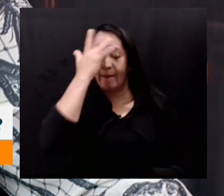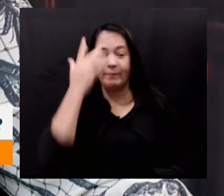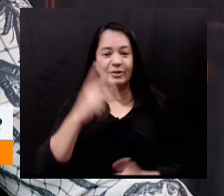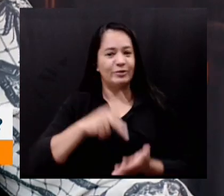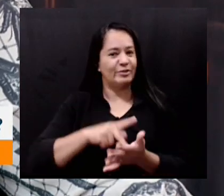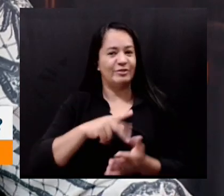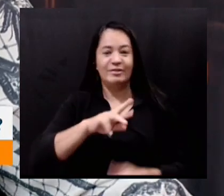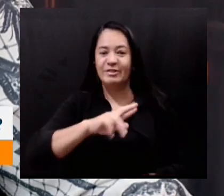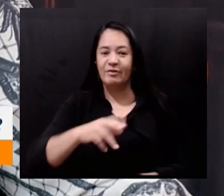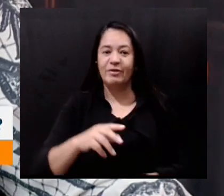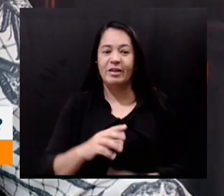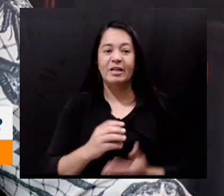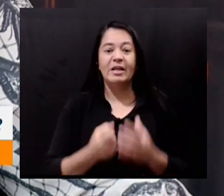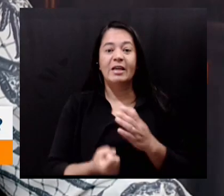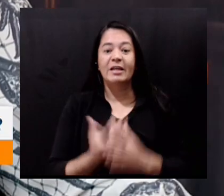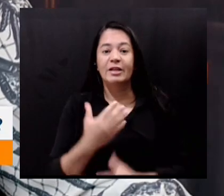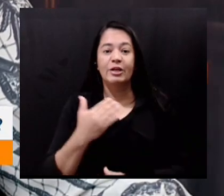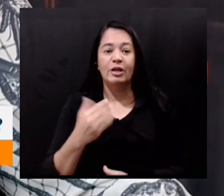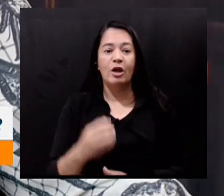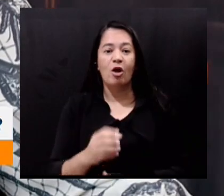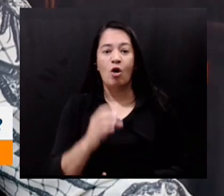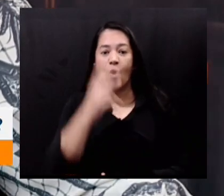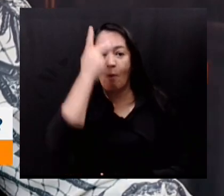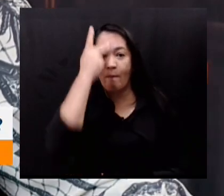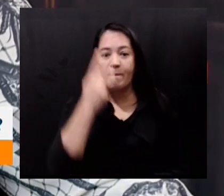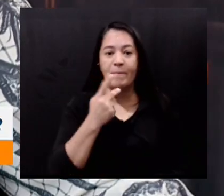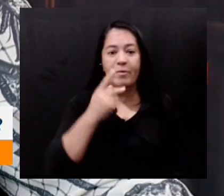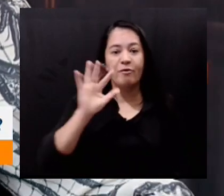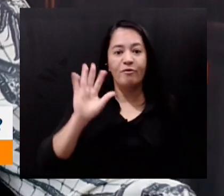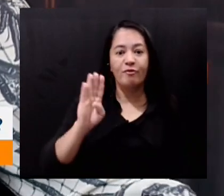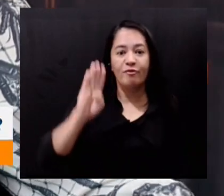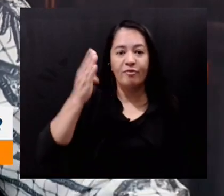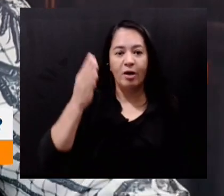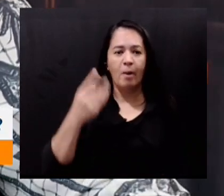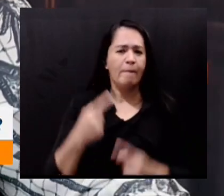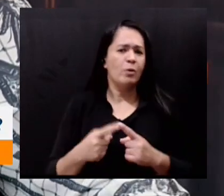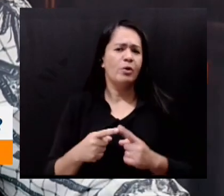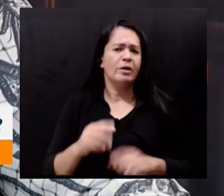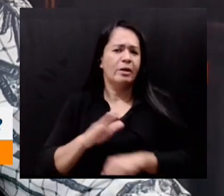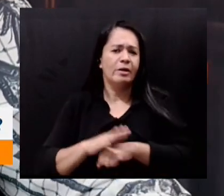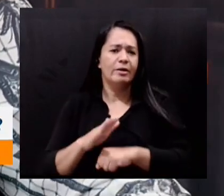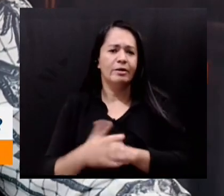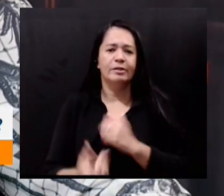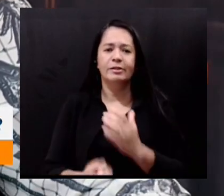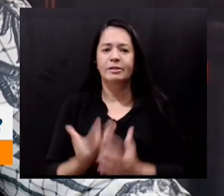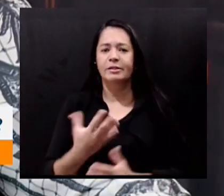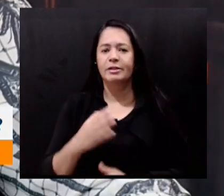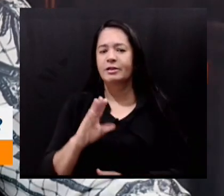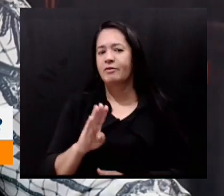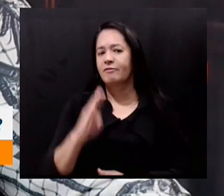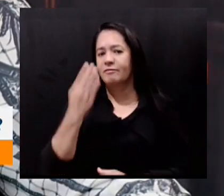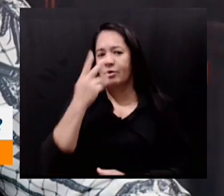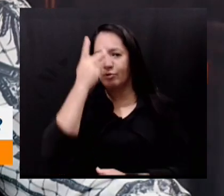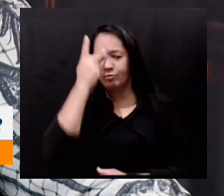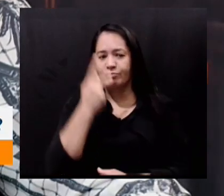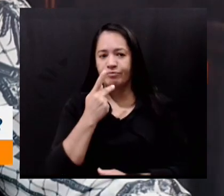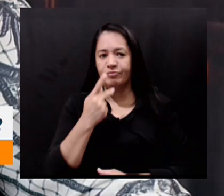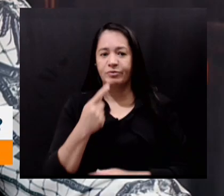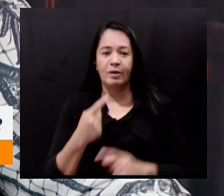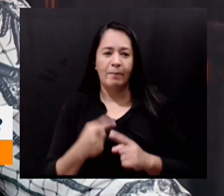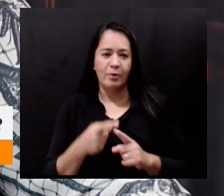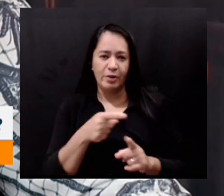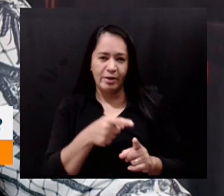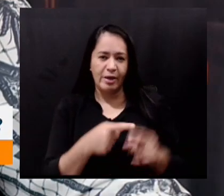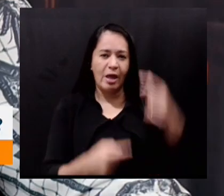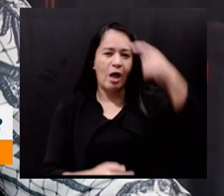então, por que que a pessoa cria esse perfil falso? Será que é porque ela tem consciência do que o que ela